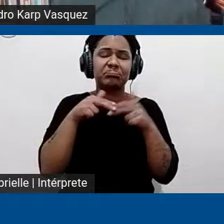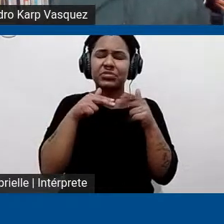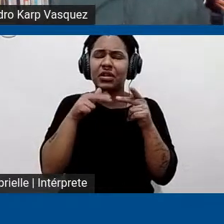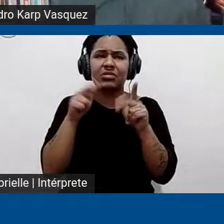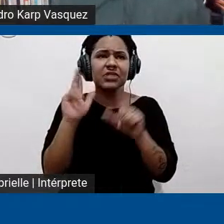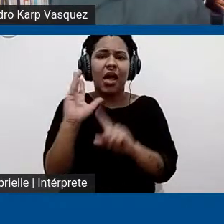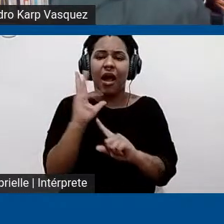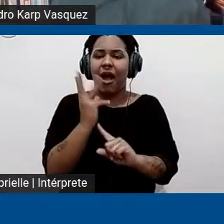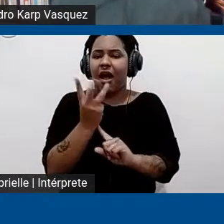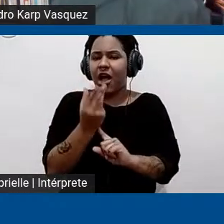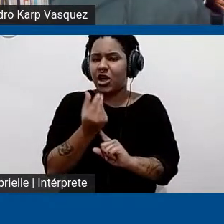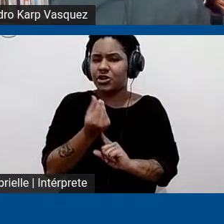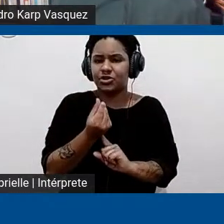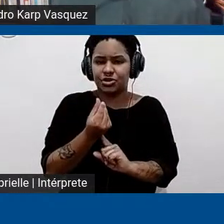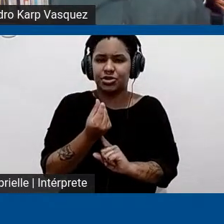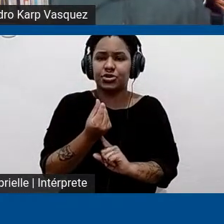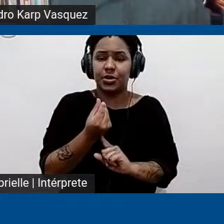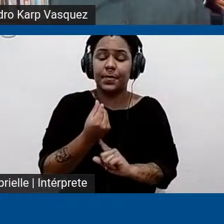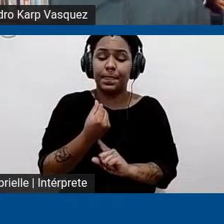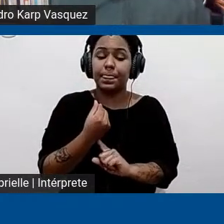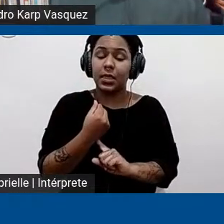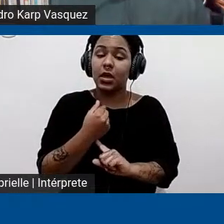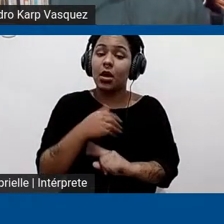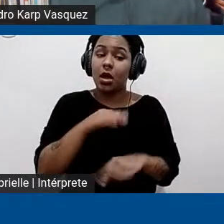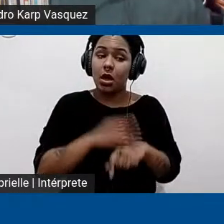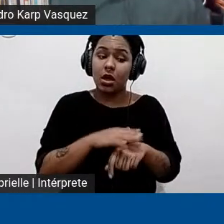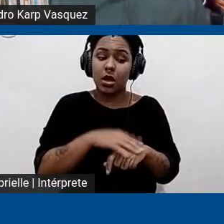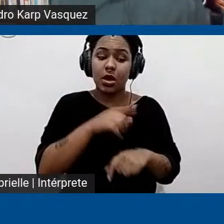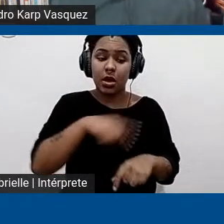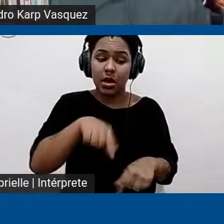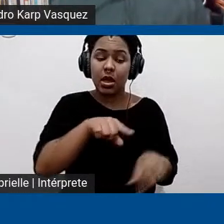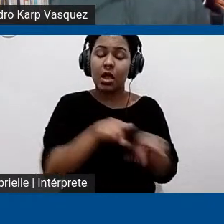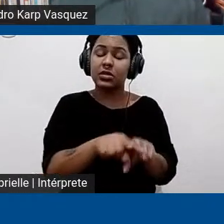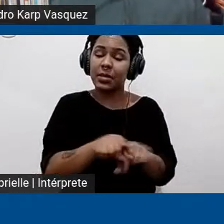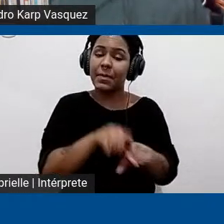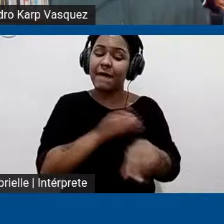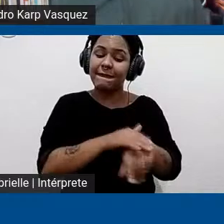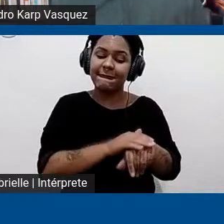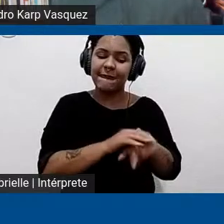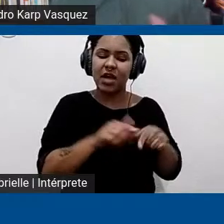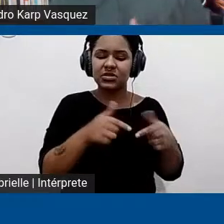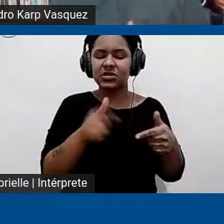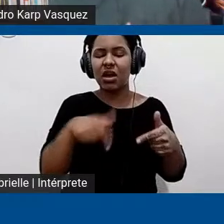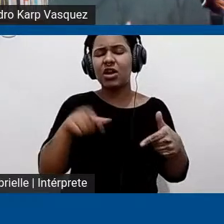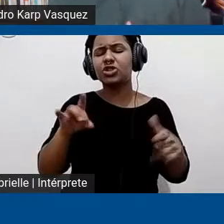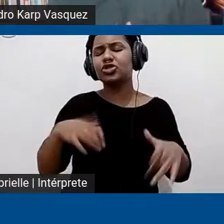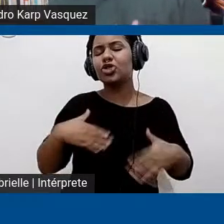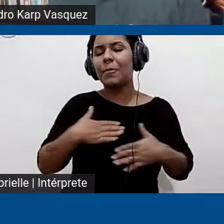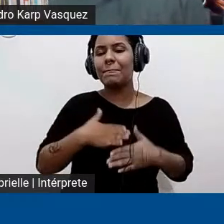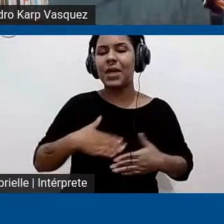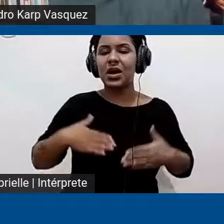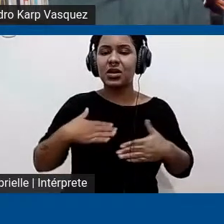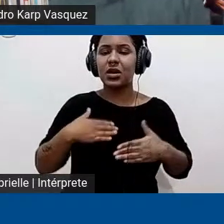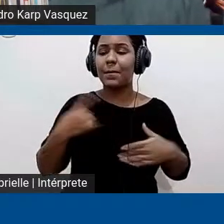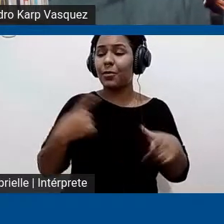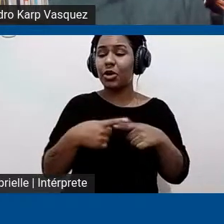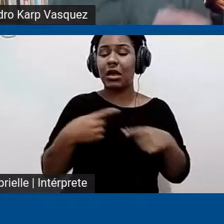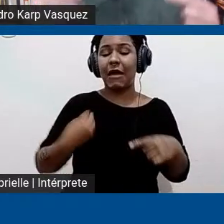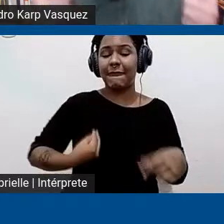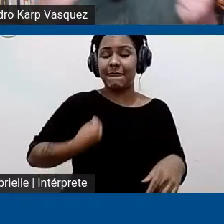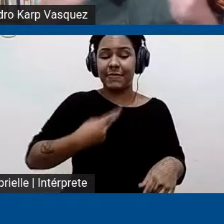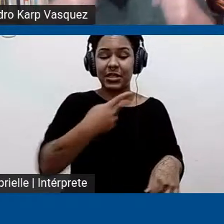assim. E eles faziam também por prazer, porque eles não viviam da